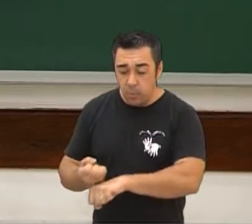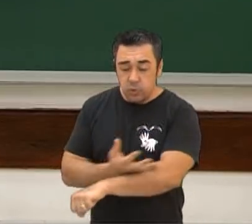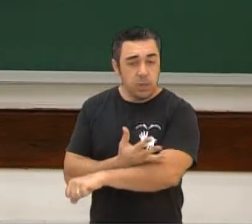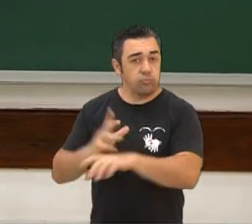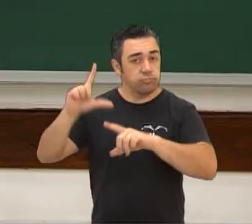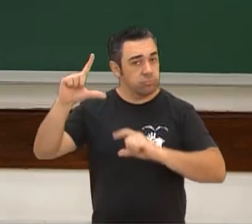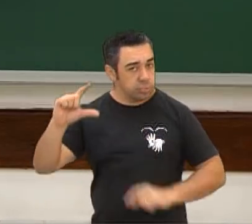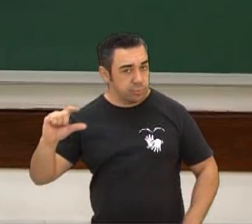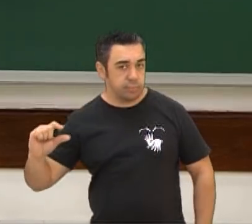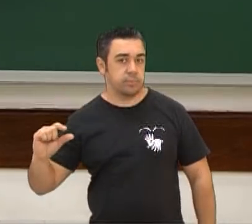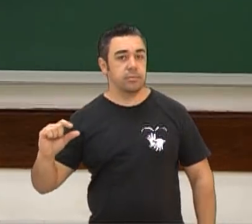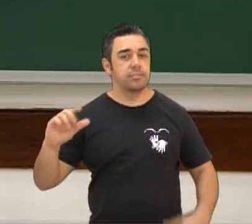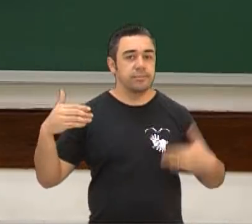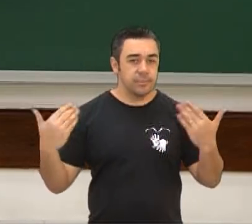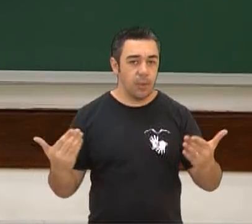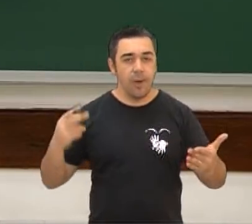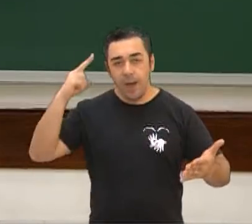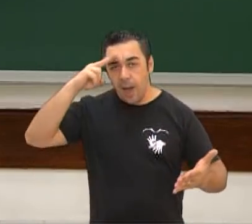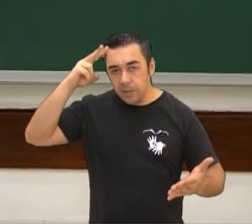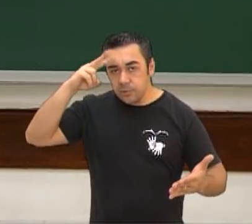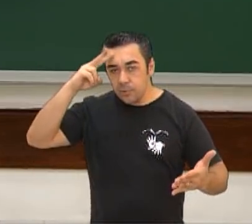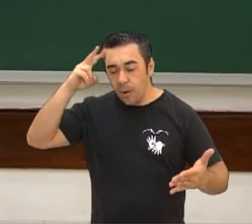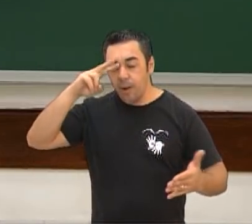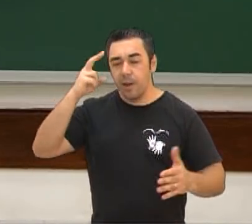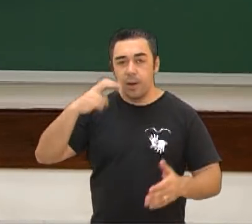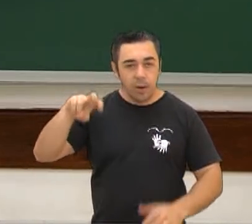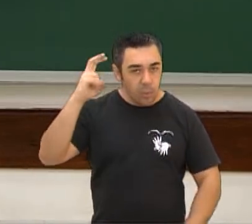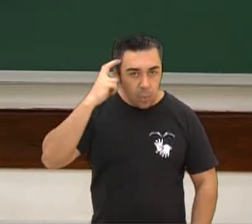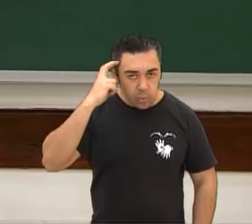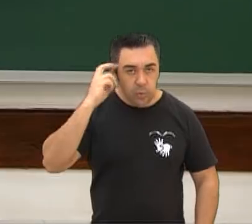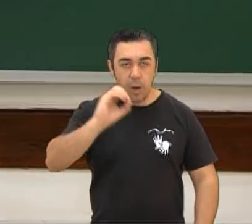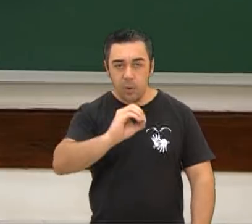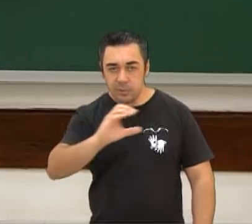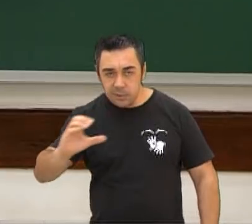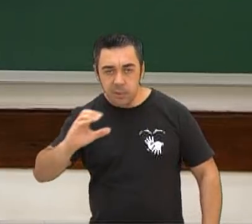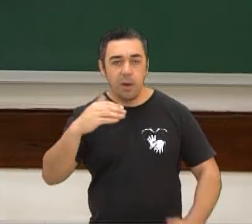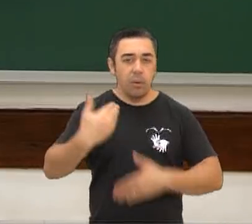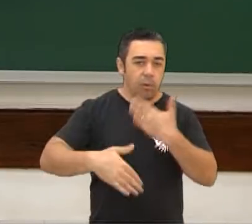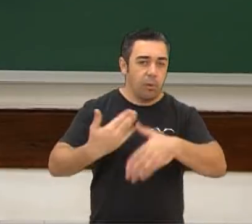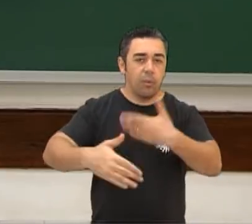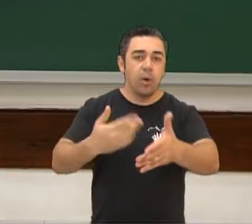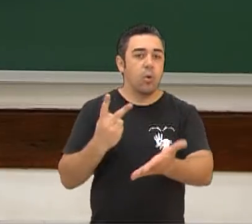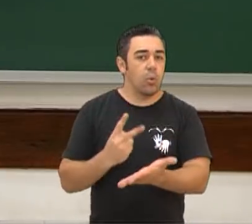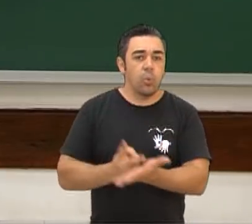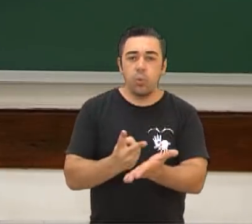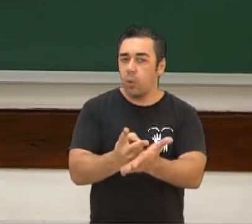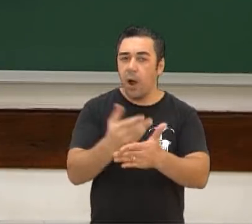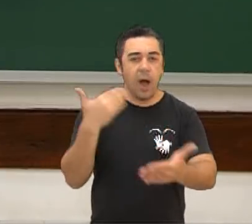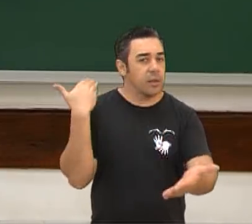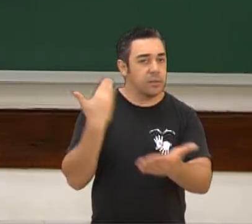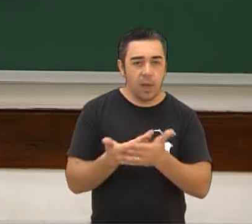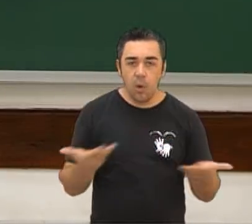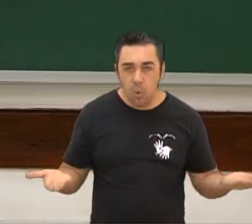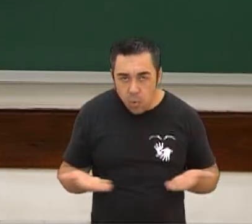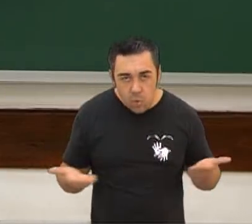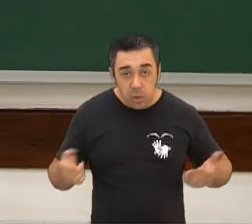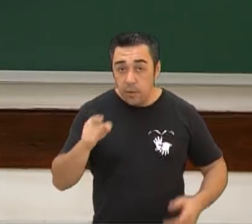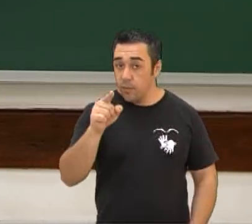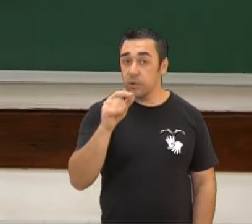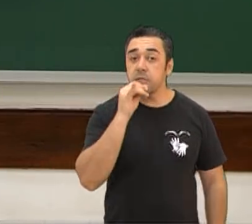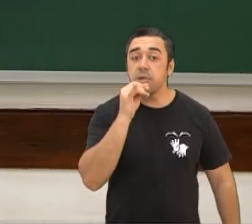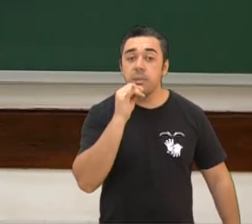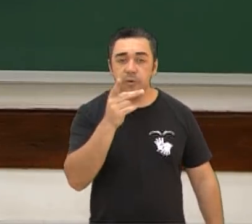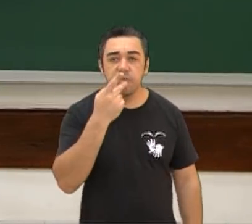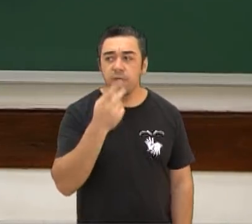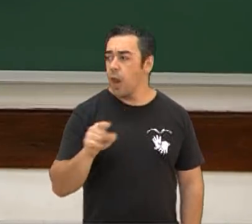da filosofia, a história da cultura ocidental segue com essa mesma ideia. Tanto é que quando você quer dizer que